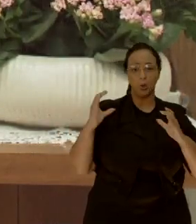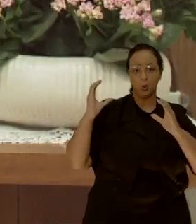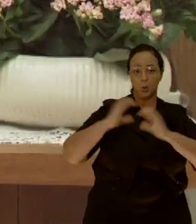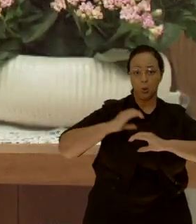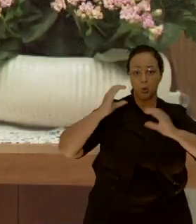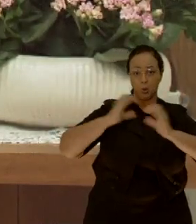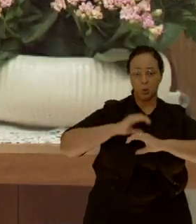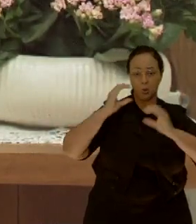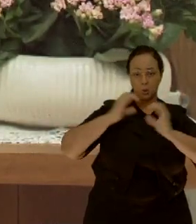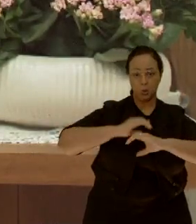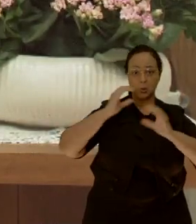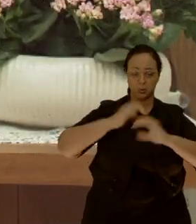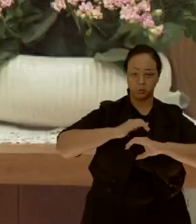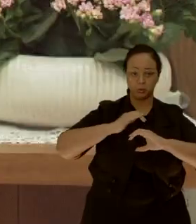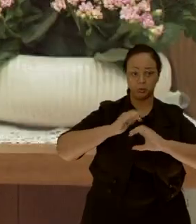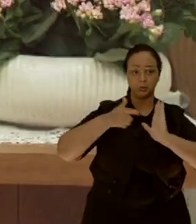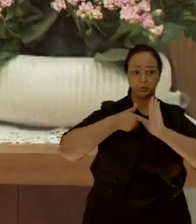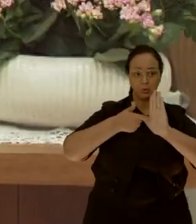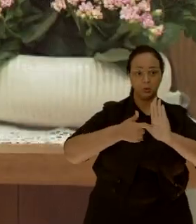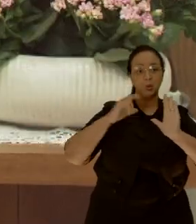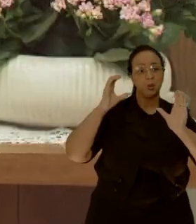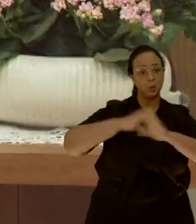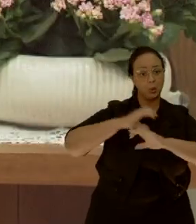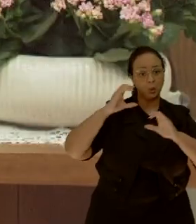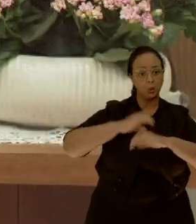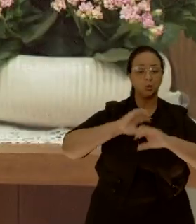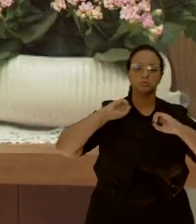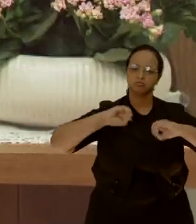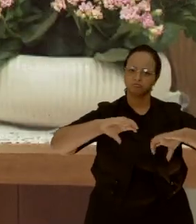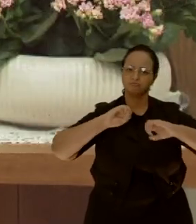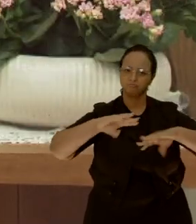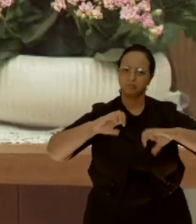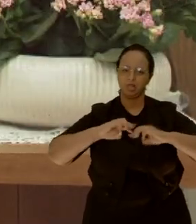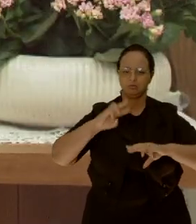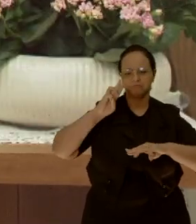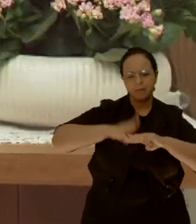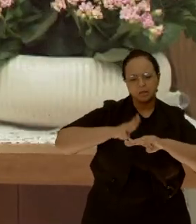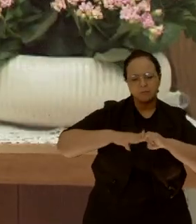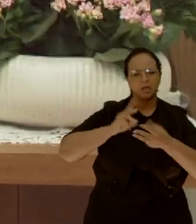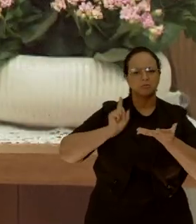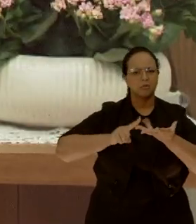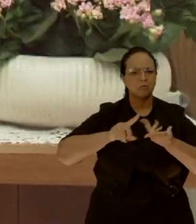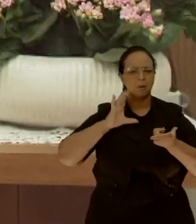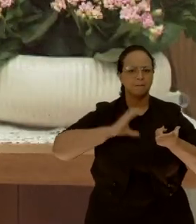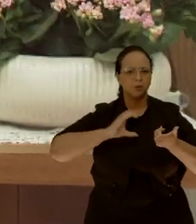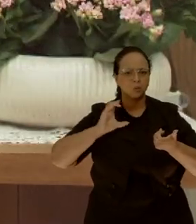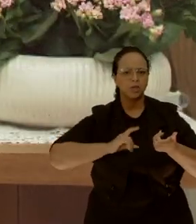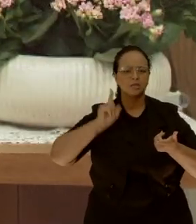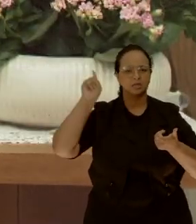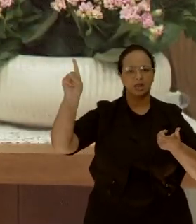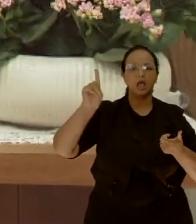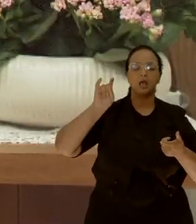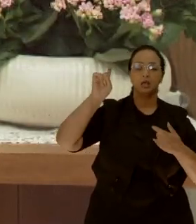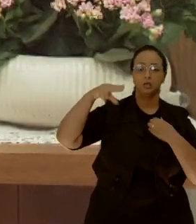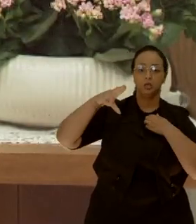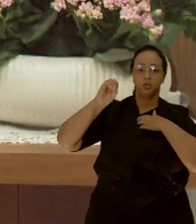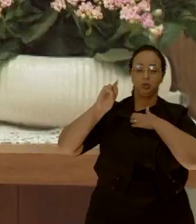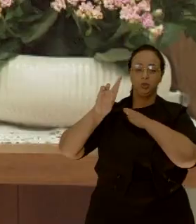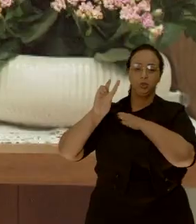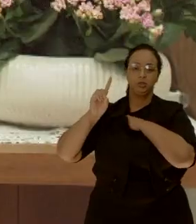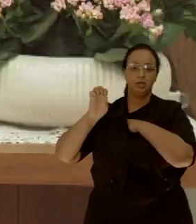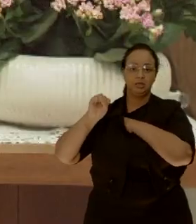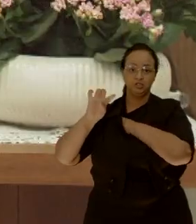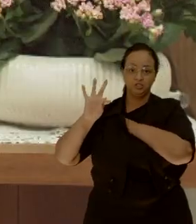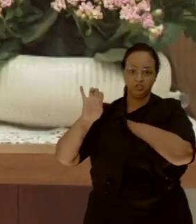concurso. Temos gente para ensinar a fazer concurso. No Nordeste, o rapaz veio me procurar e disse: pastor,